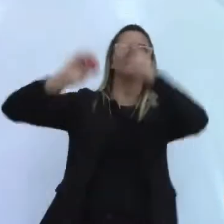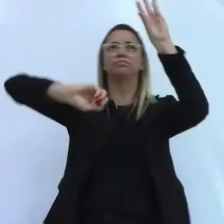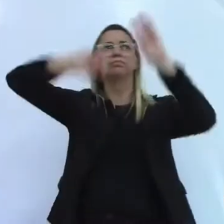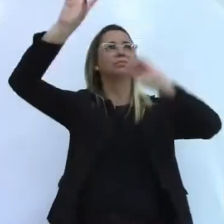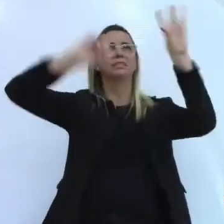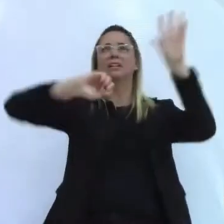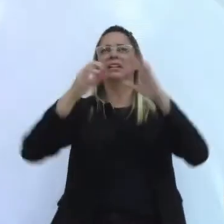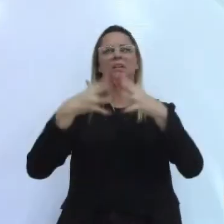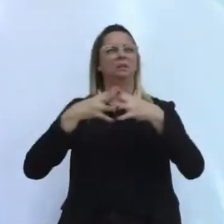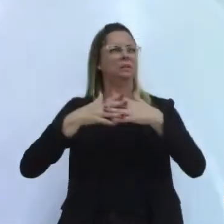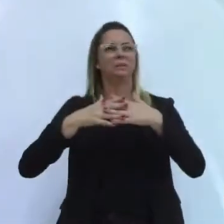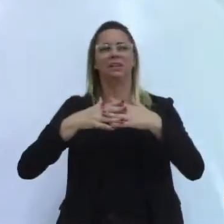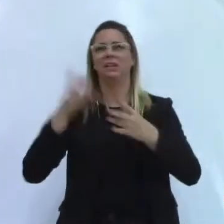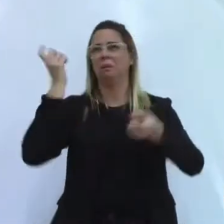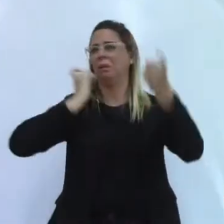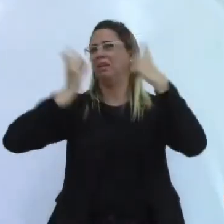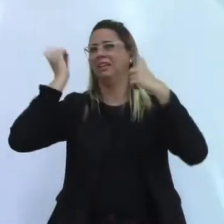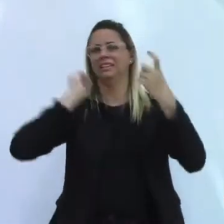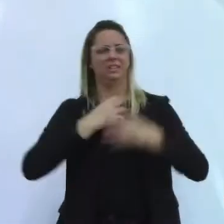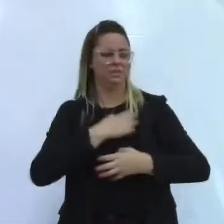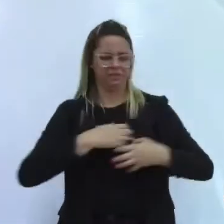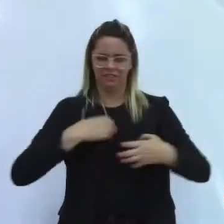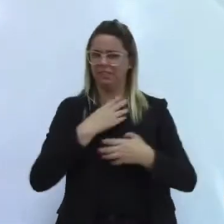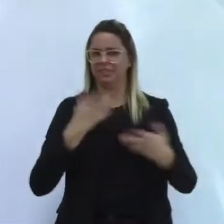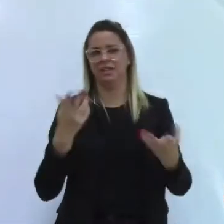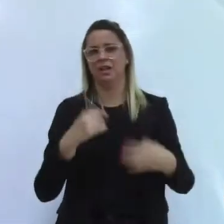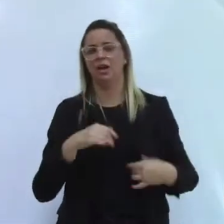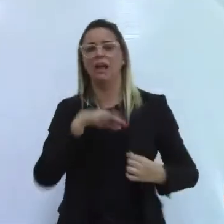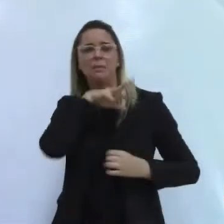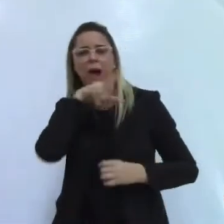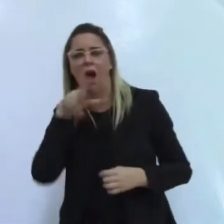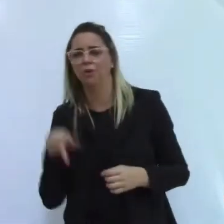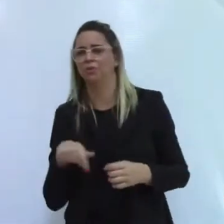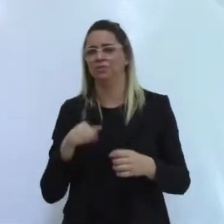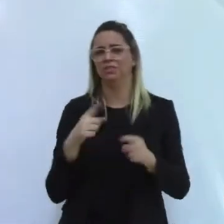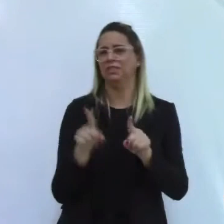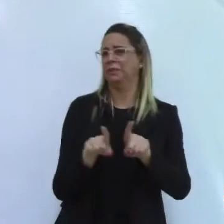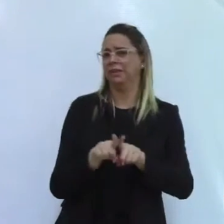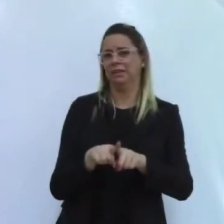os nossos idosos, perturbando as pessoas que criam os animais.